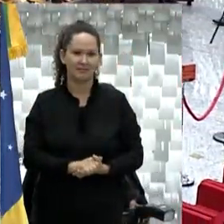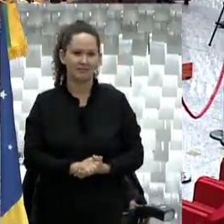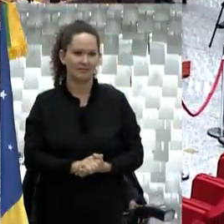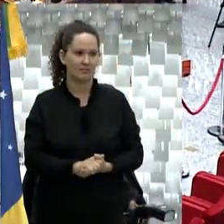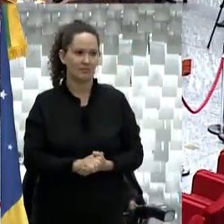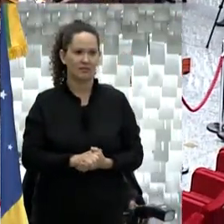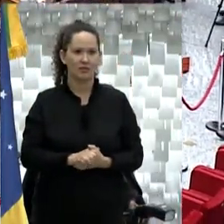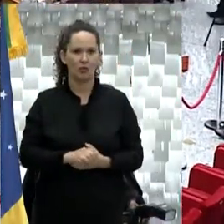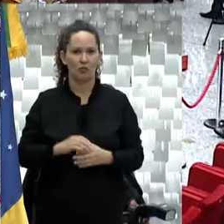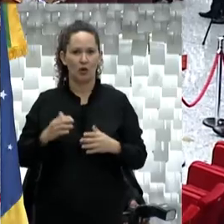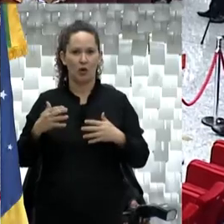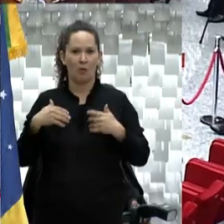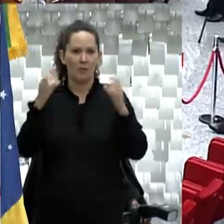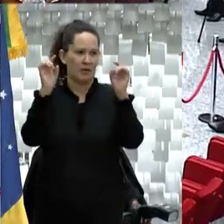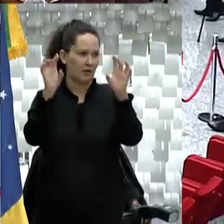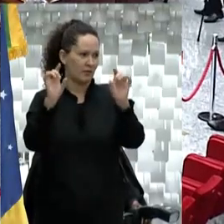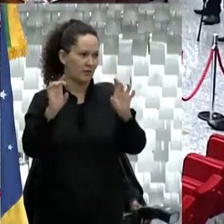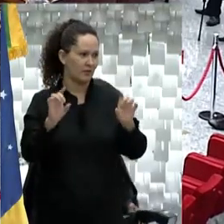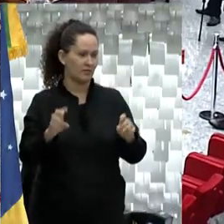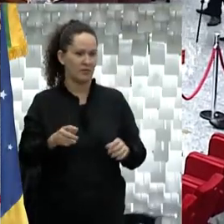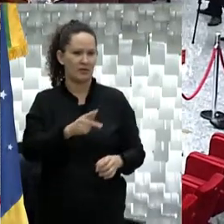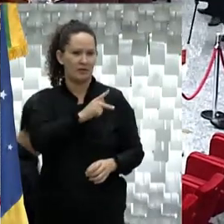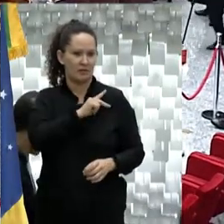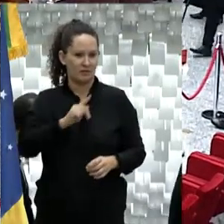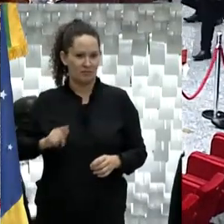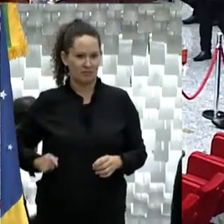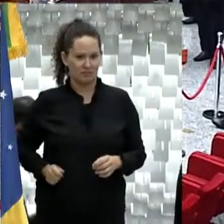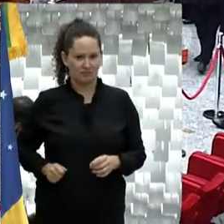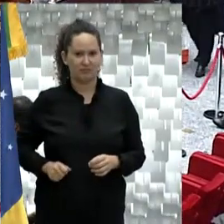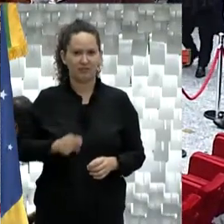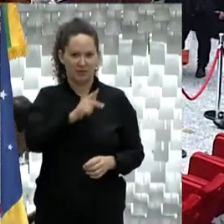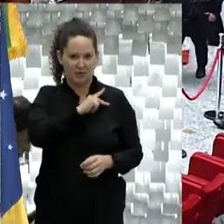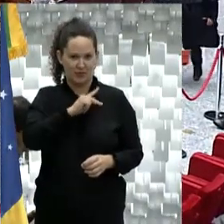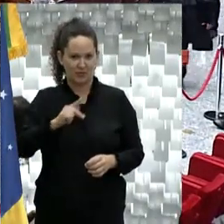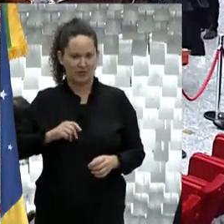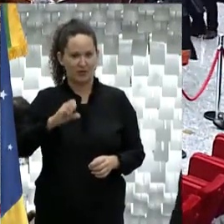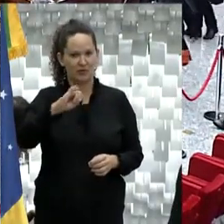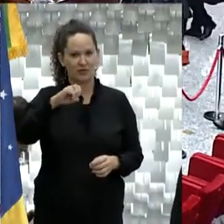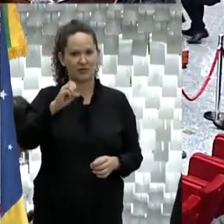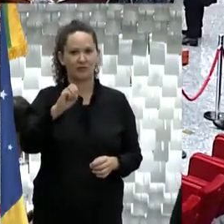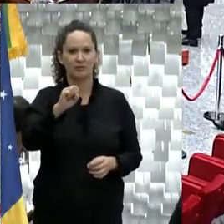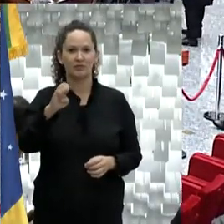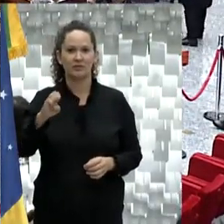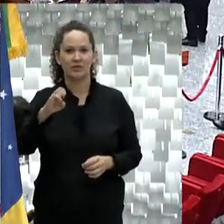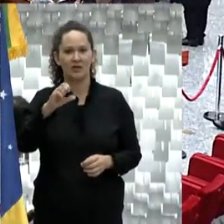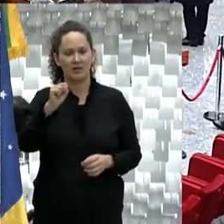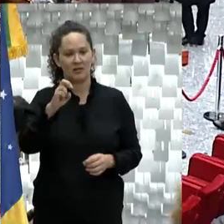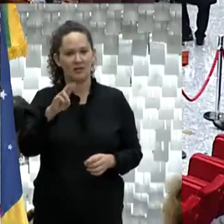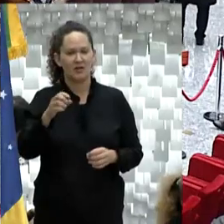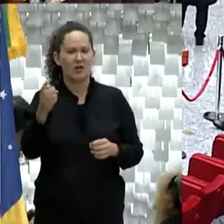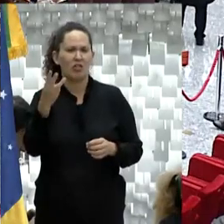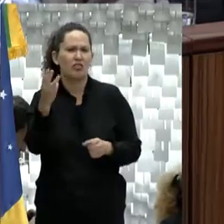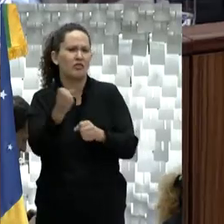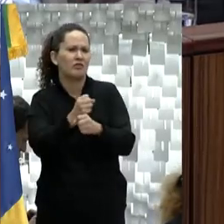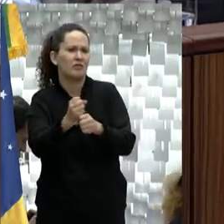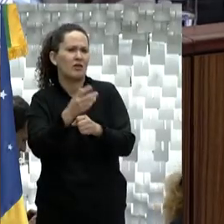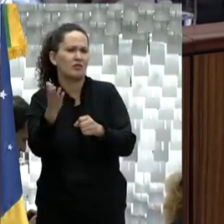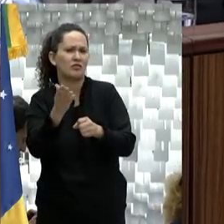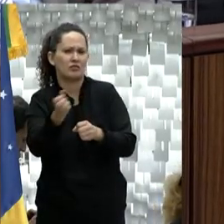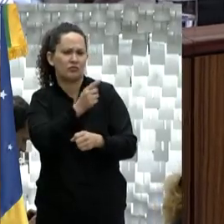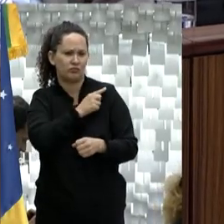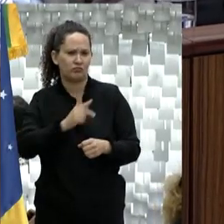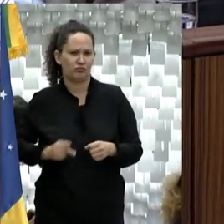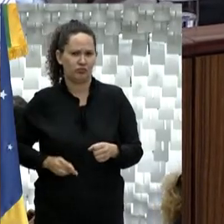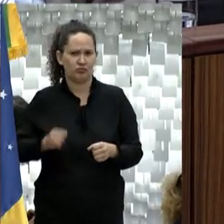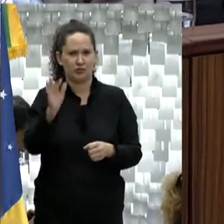uma homenagem especial ao presidente, senador e presidente José Sarney, que há 30 anos era o presidente da República